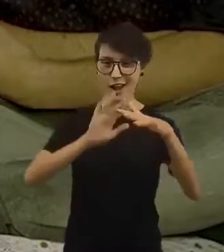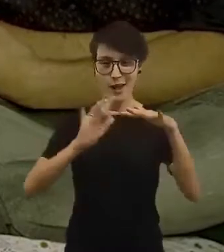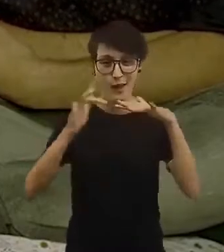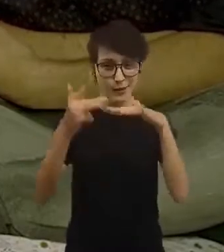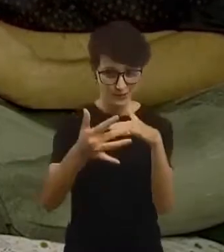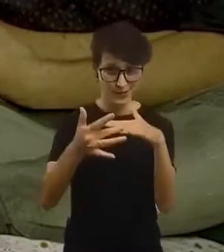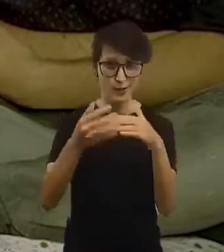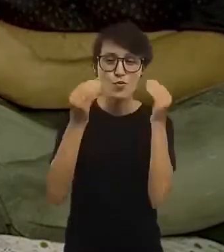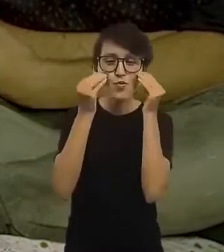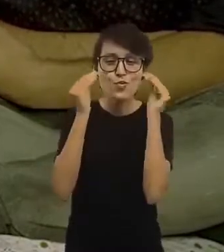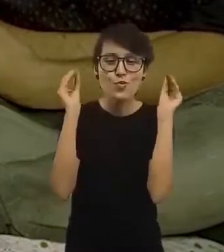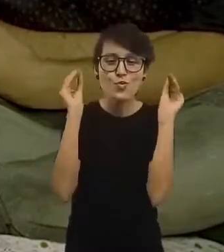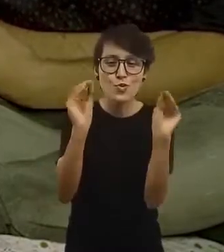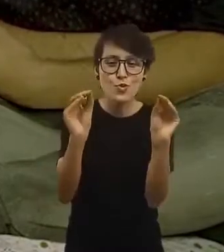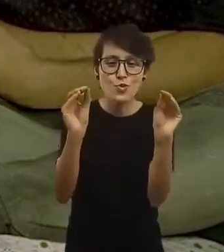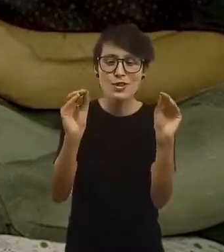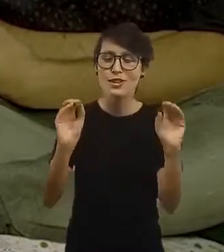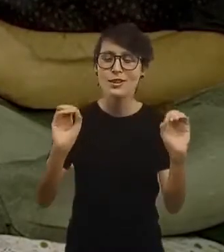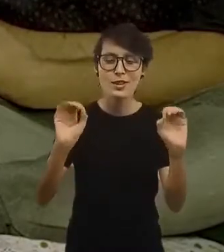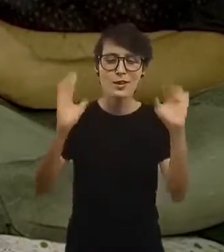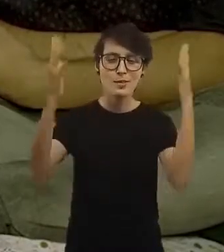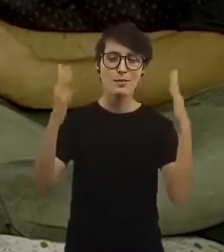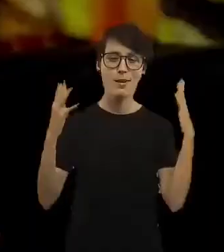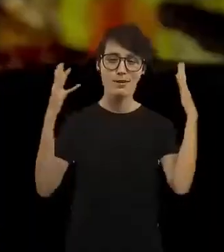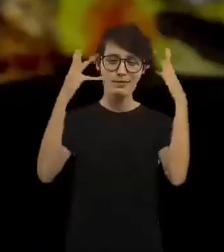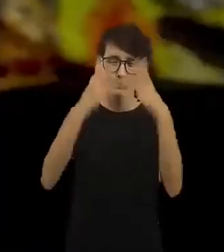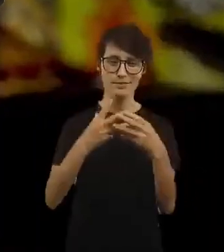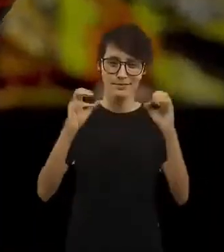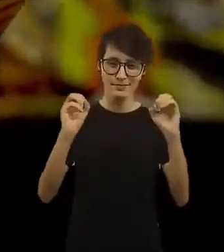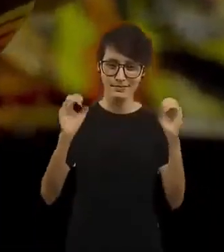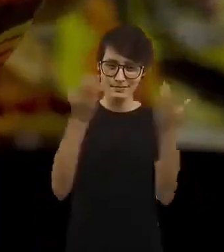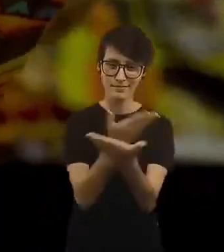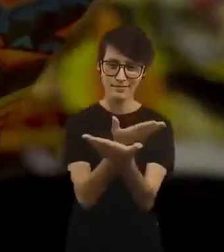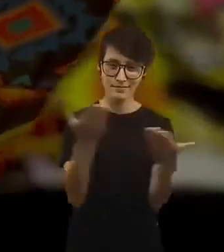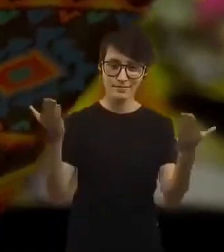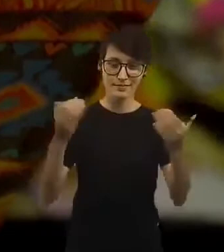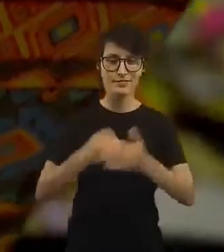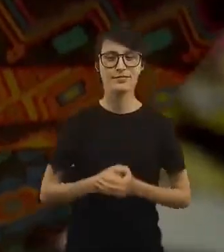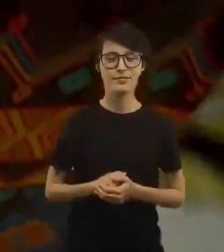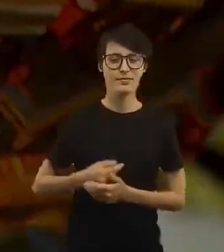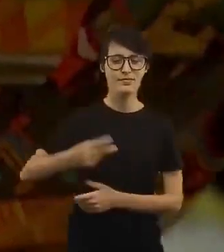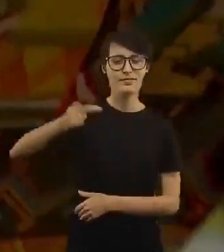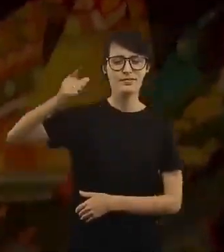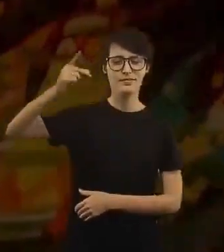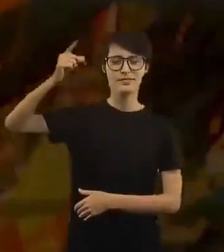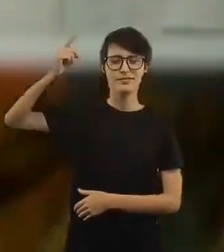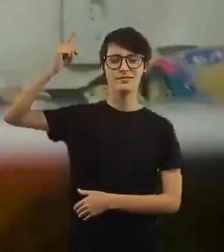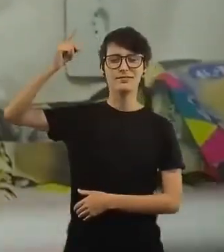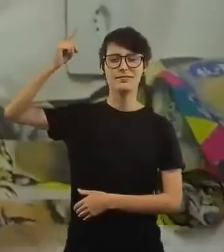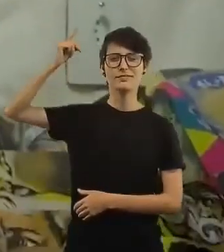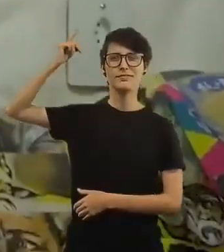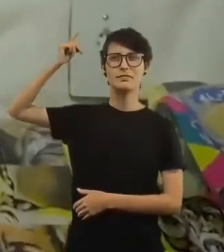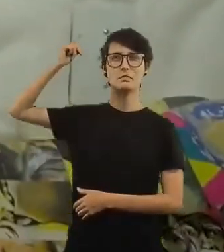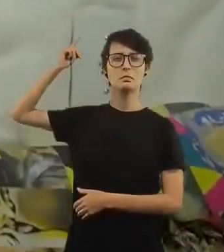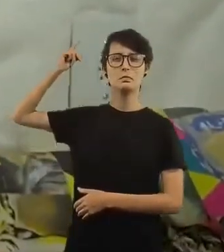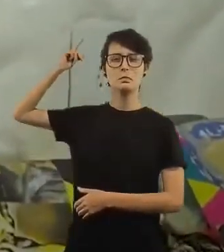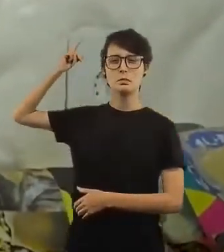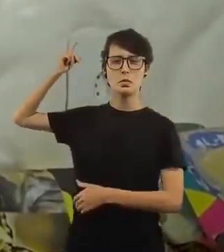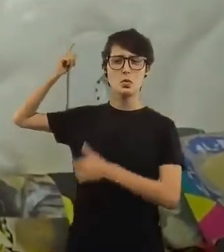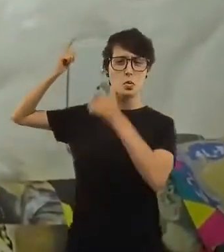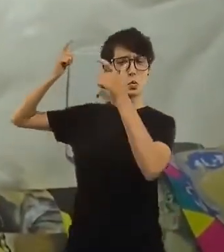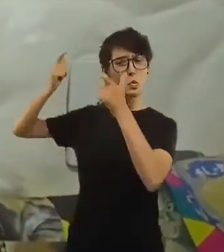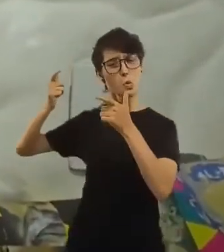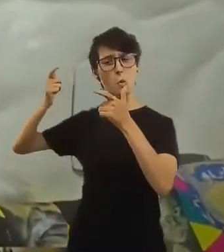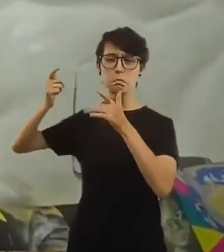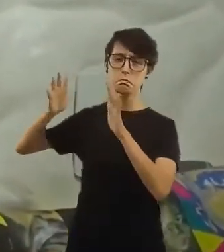beijo e um lindo evento pra vocês. Era uma vez, em um lugar não muito, muito distante,